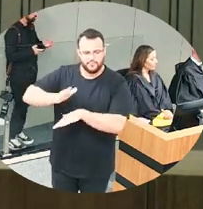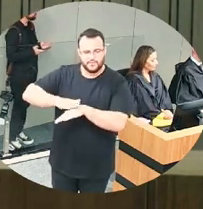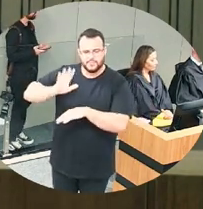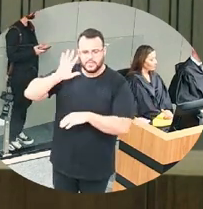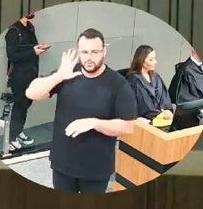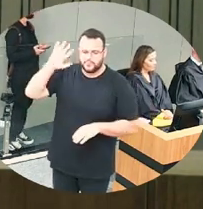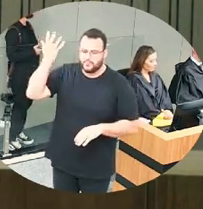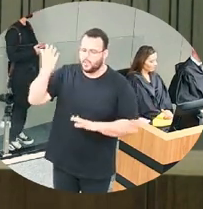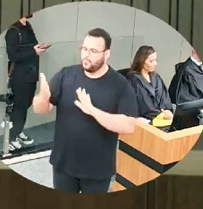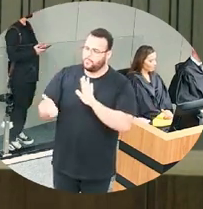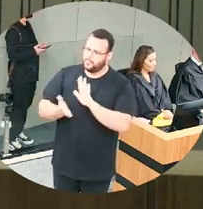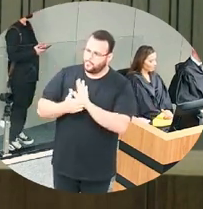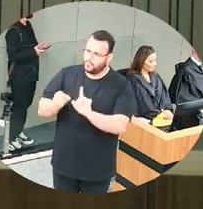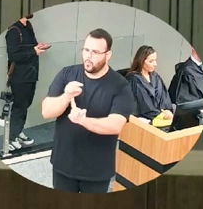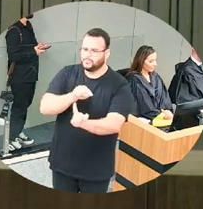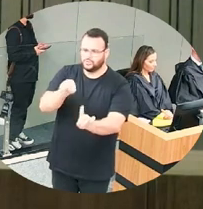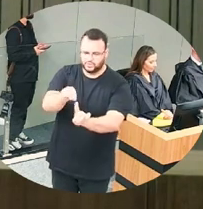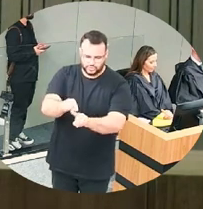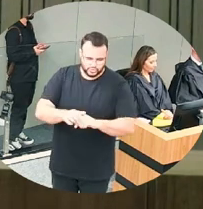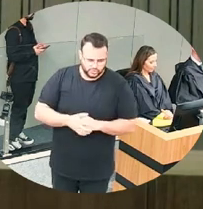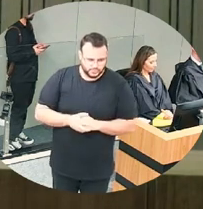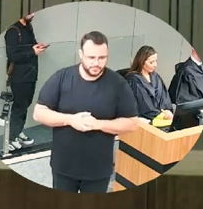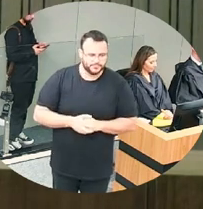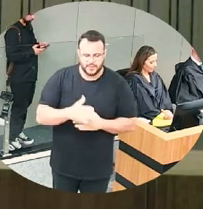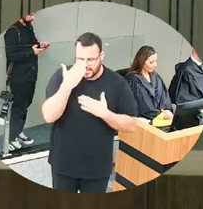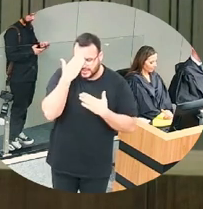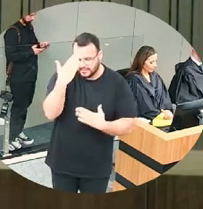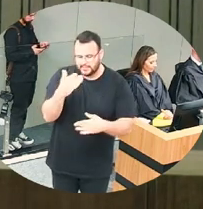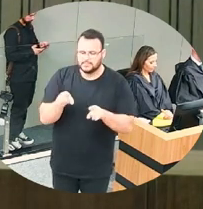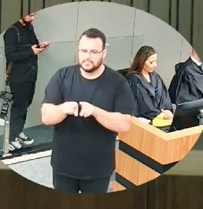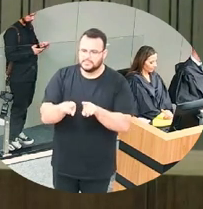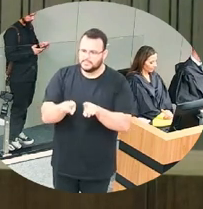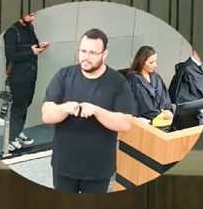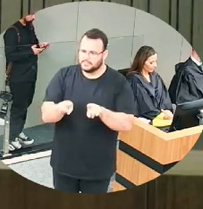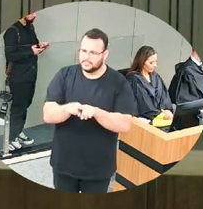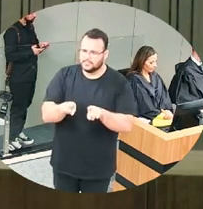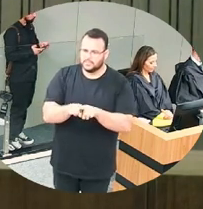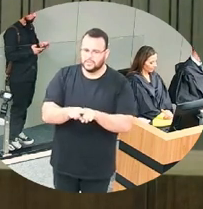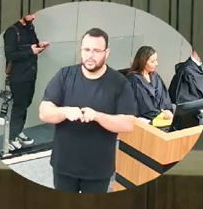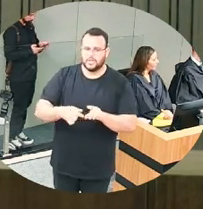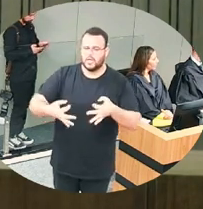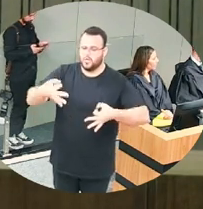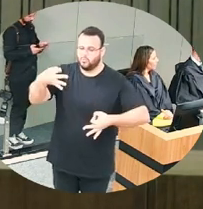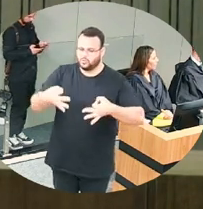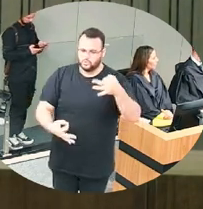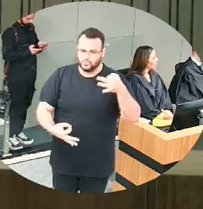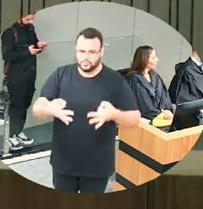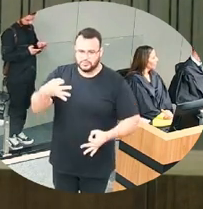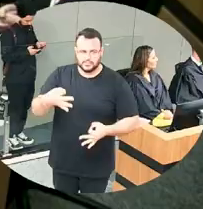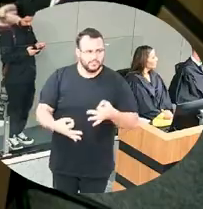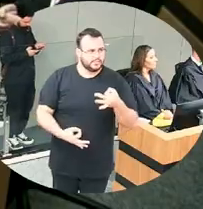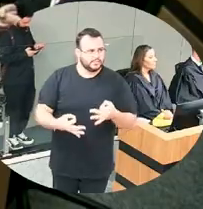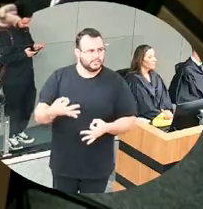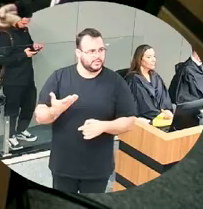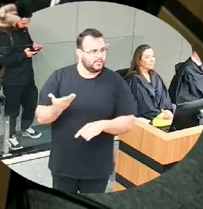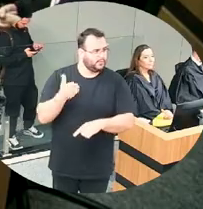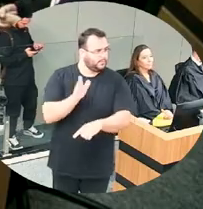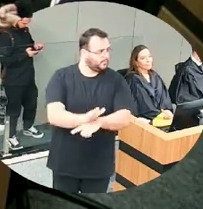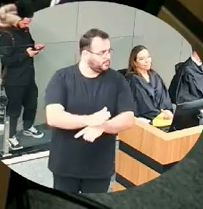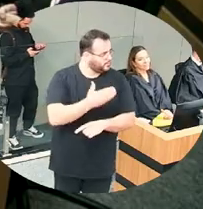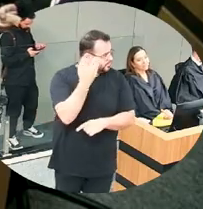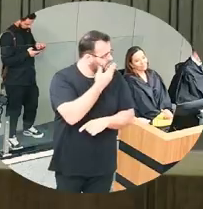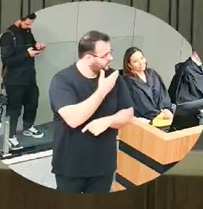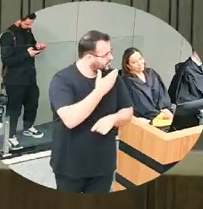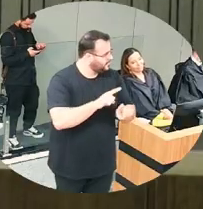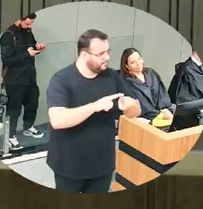nossos propósitos Agradeço também ao meu Juiz Auxiliar que eu não estou vendo aqui